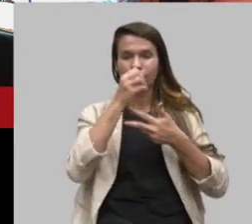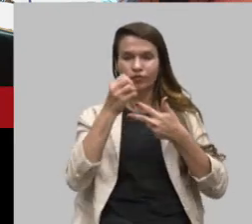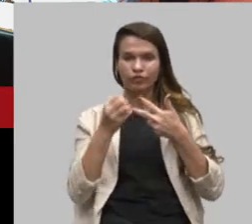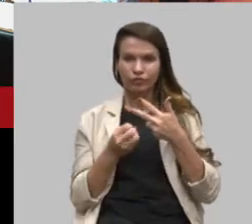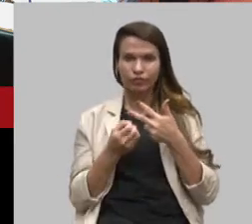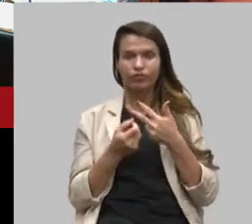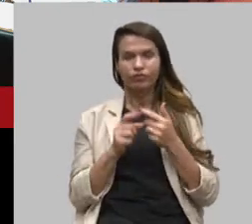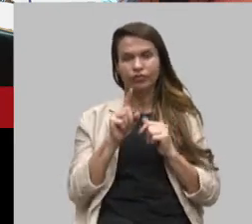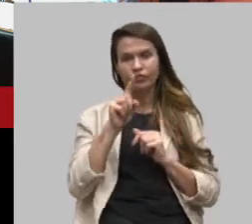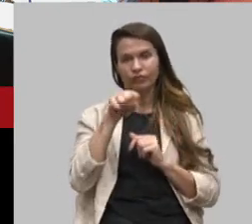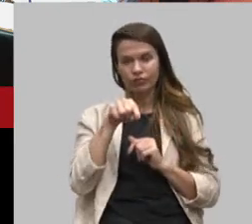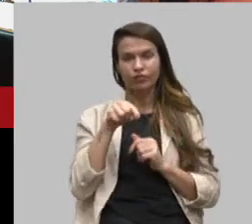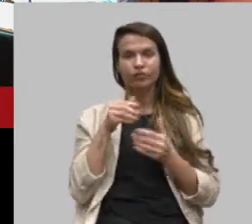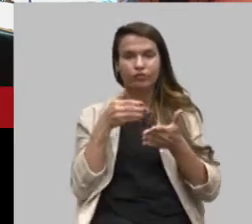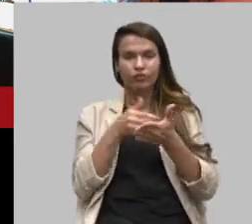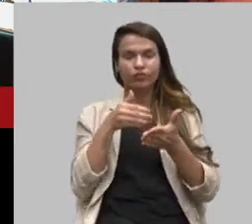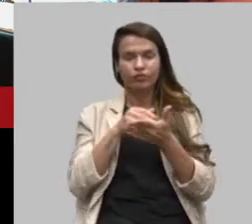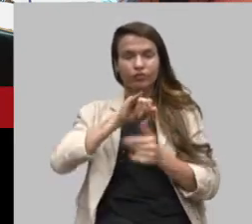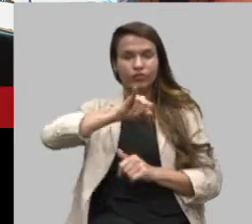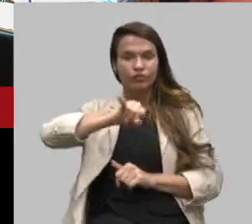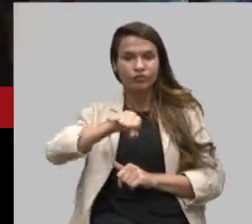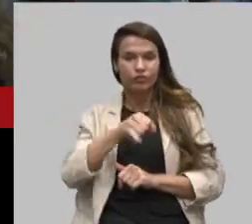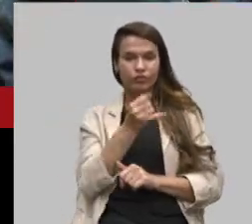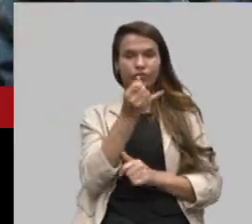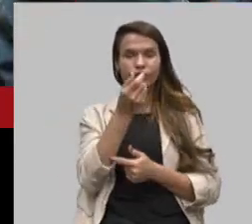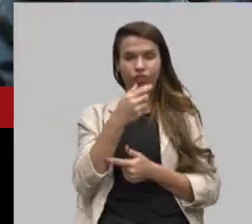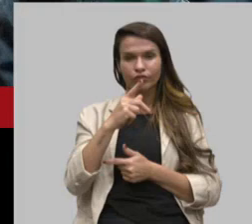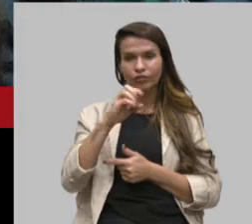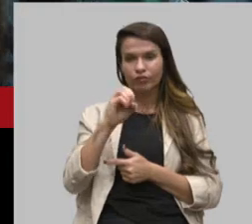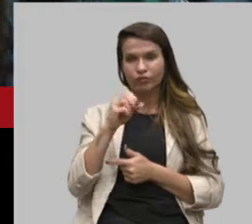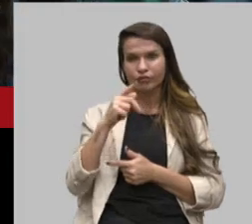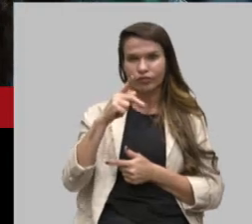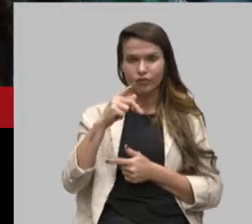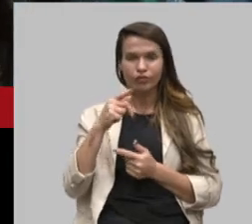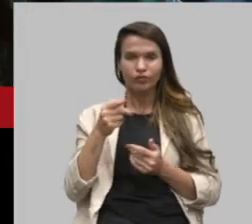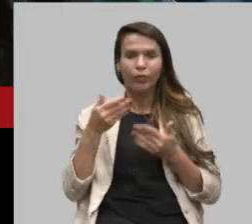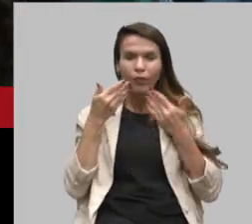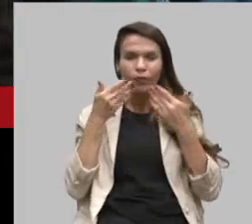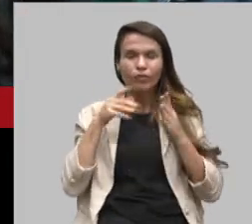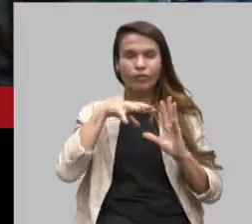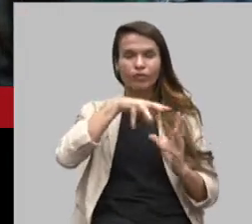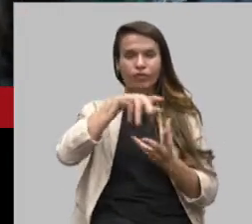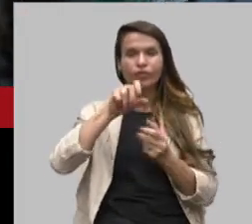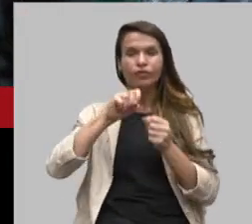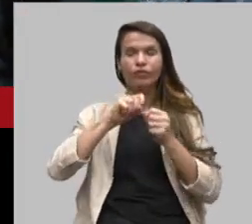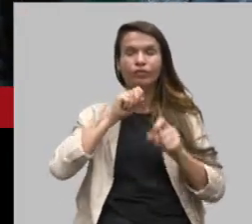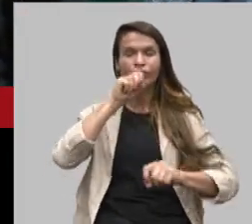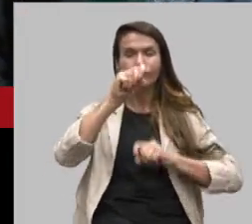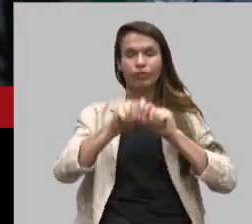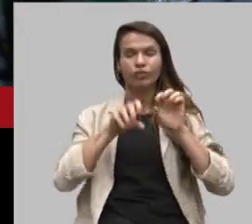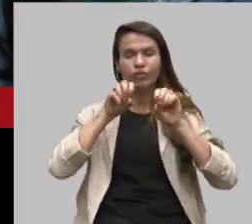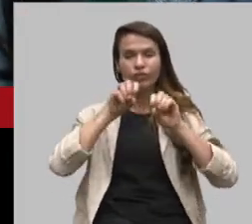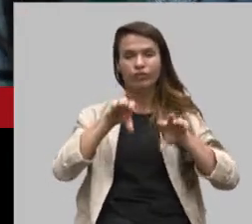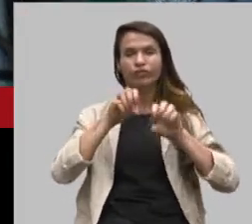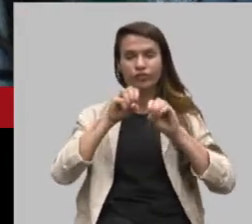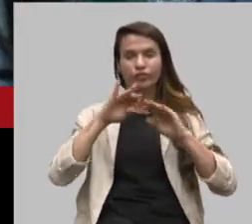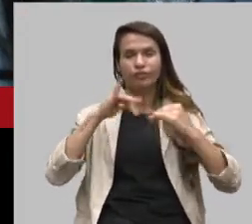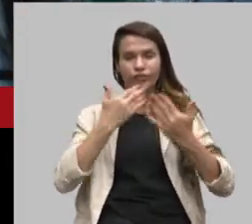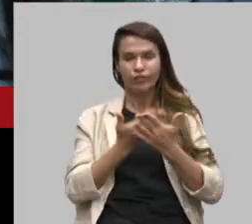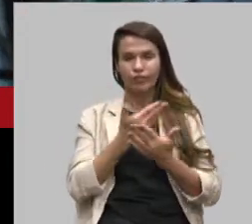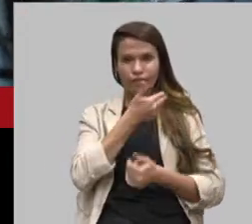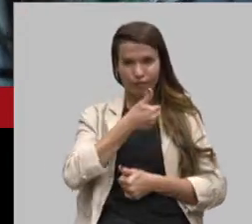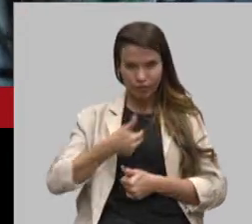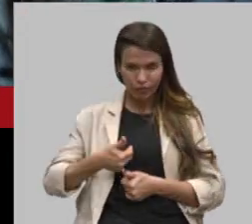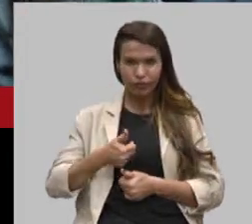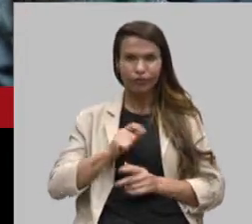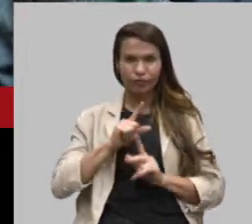apenas para limitar as oportunidades que o pobre tem perante o mundo você fazer com que a educação de uma escola pública seja em